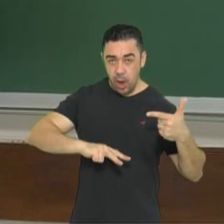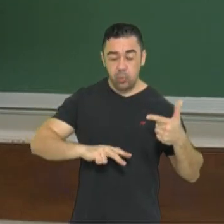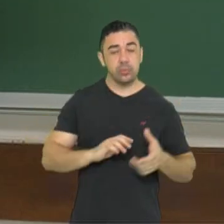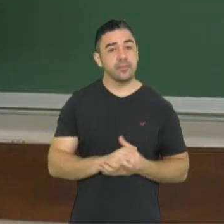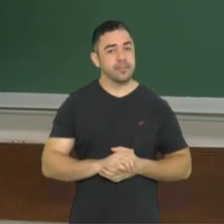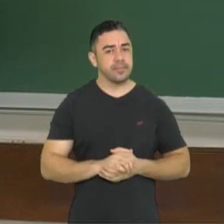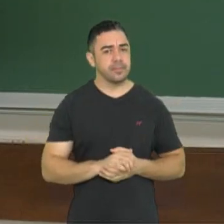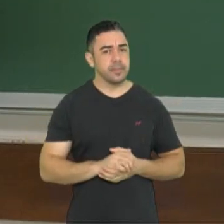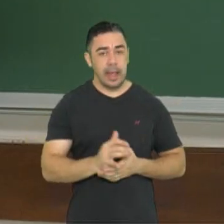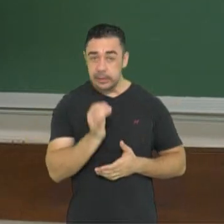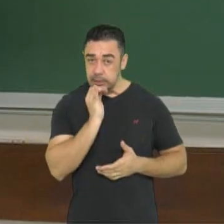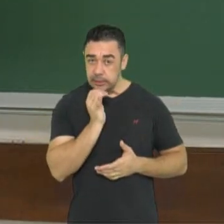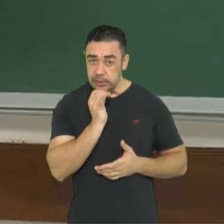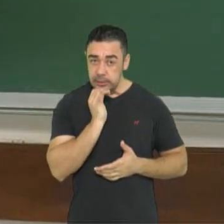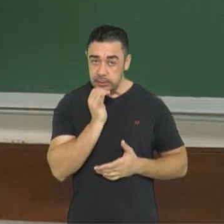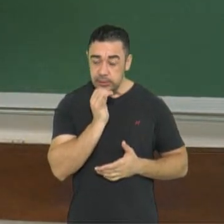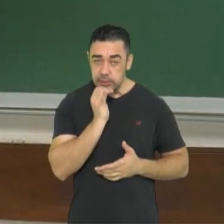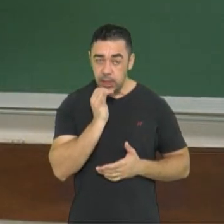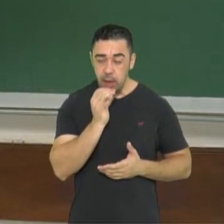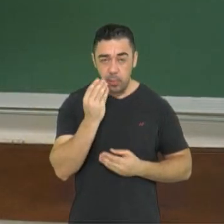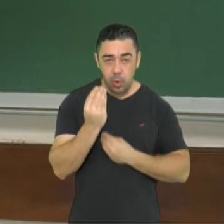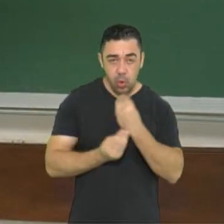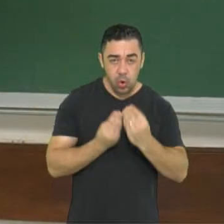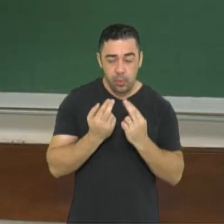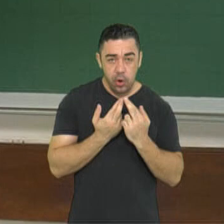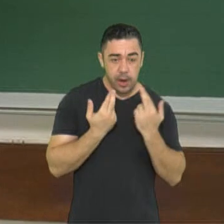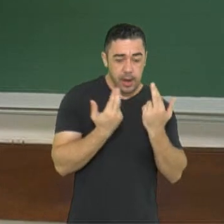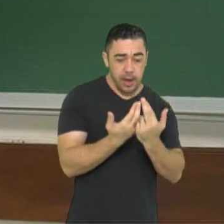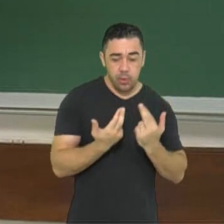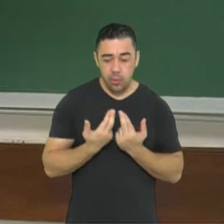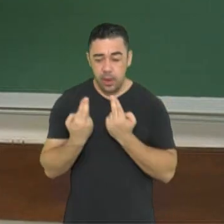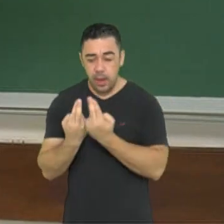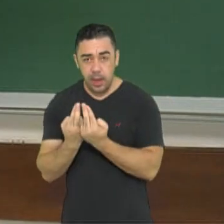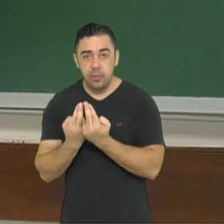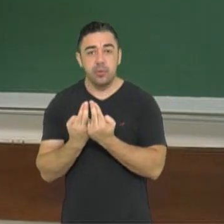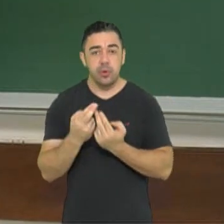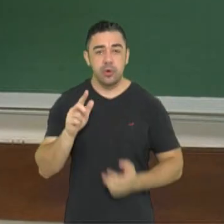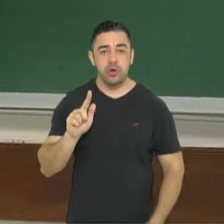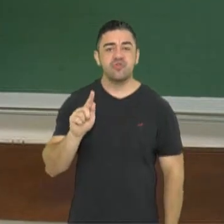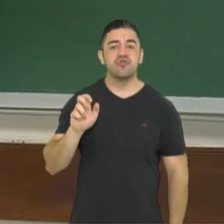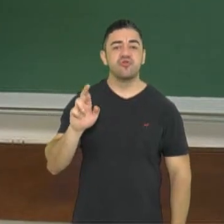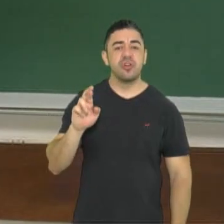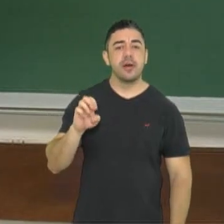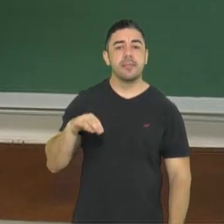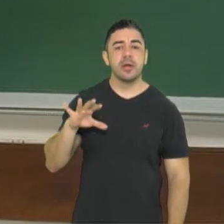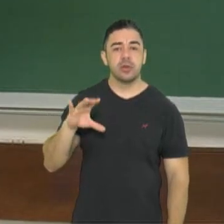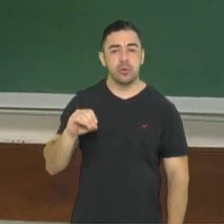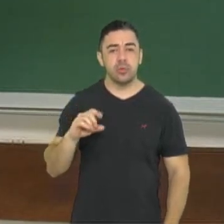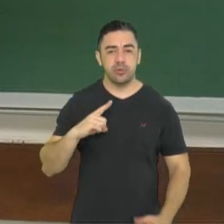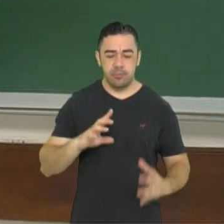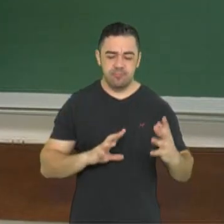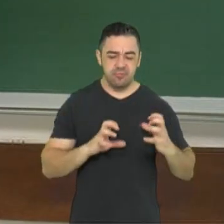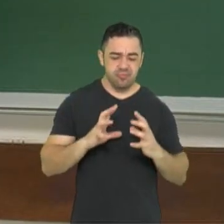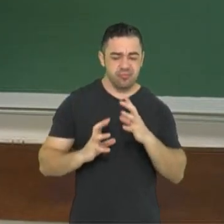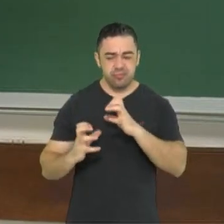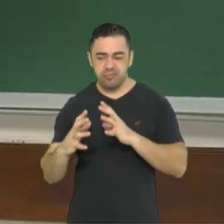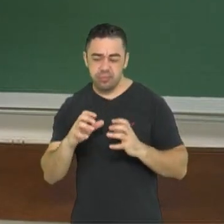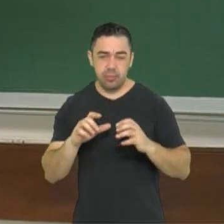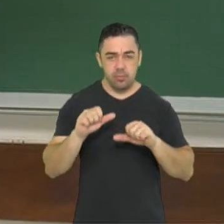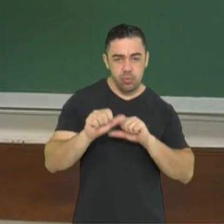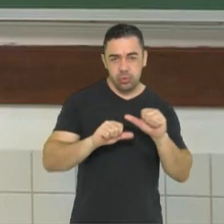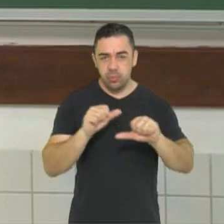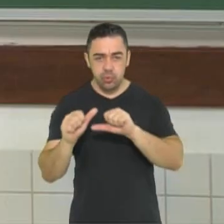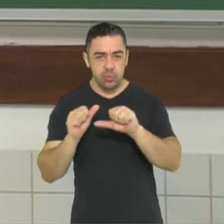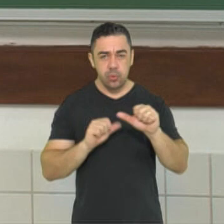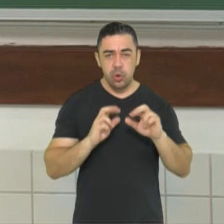Só para dar um exemplo de como que esses reinos germânicos, eles são extremamente instáveis ao longo do tempo. Eles não